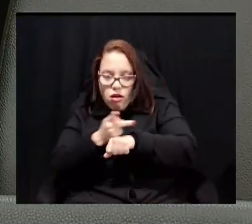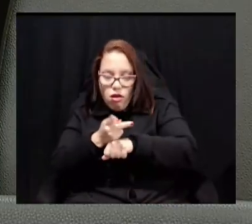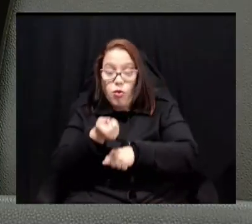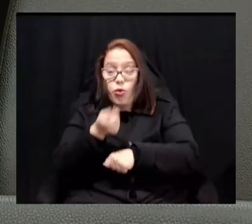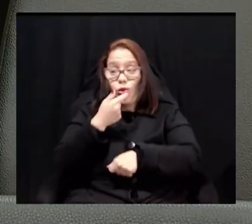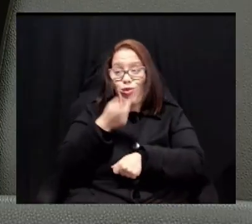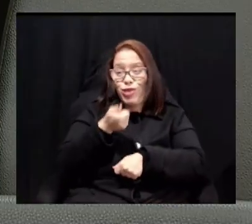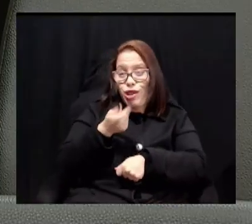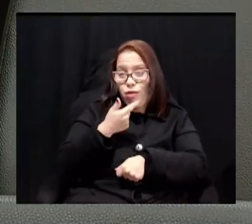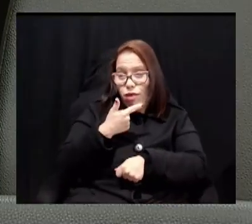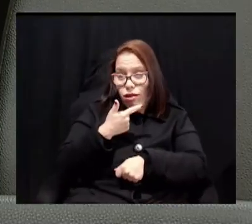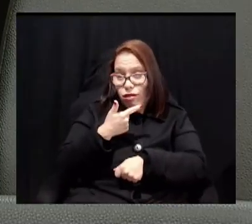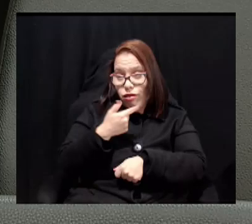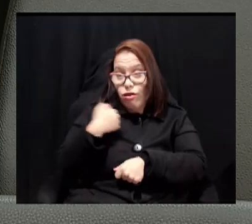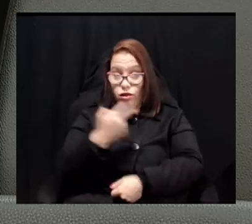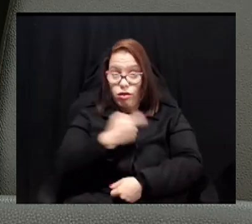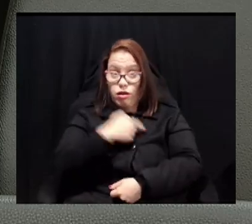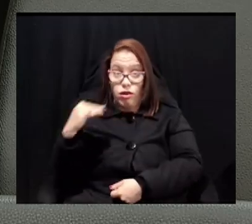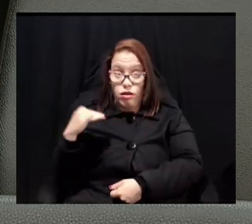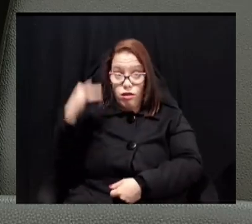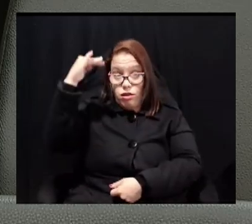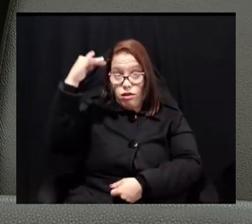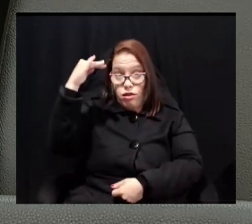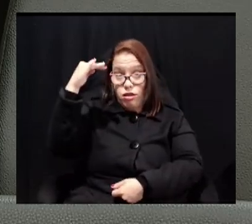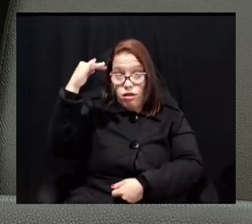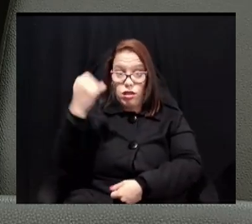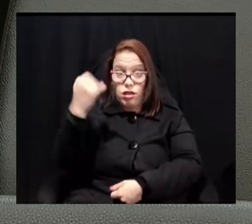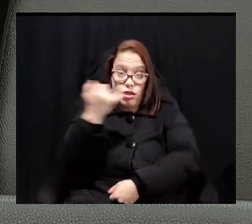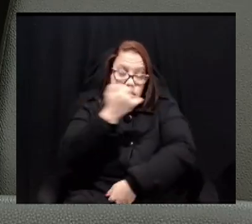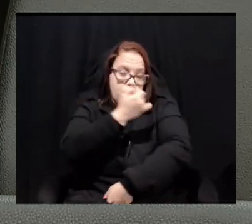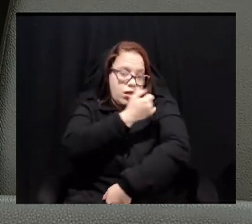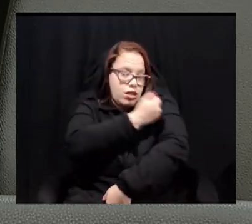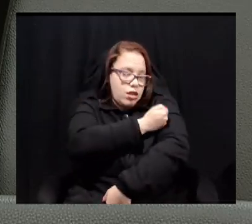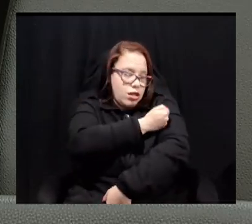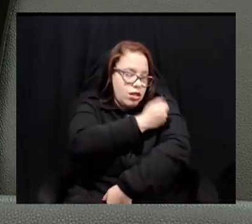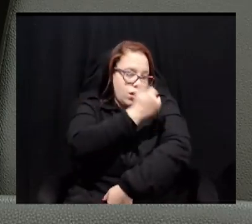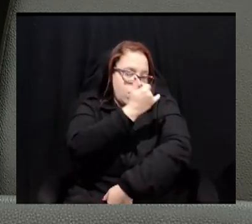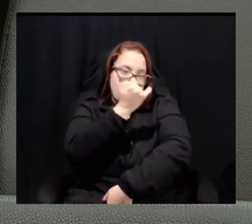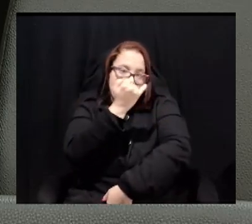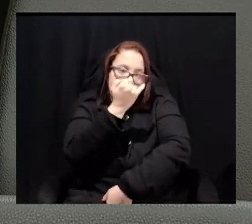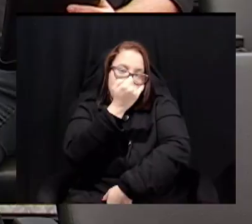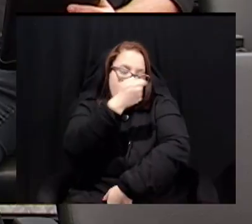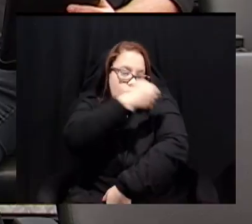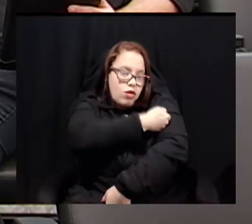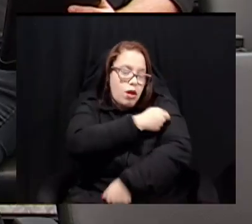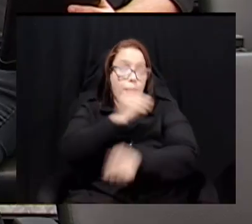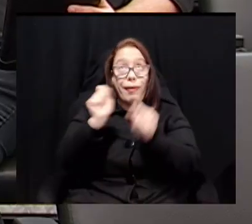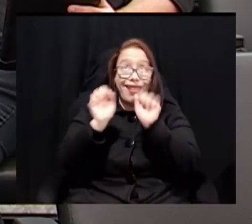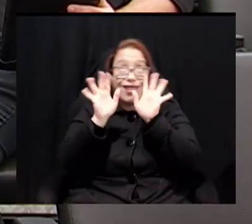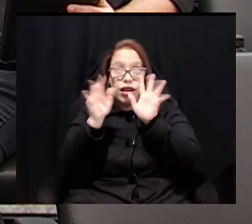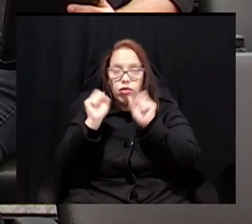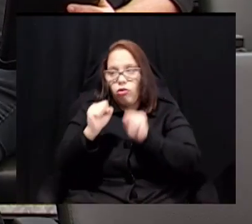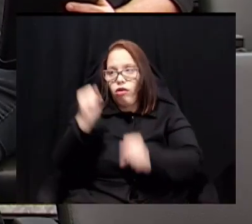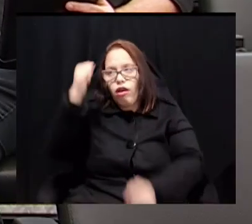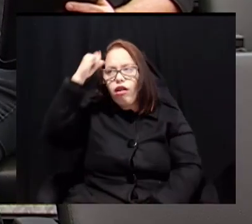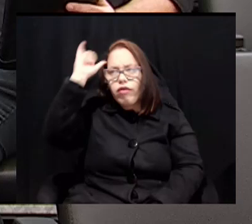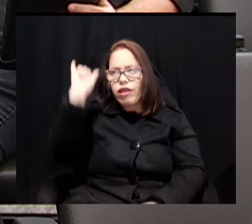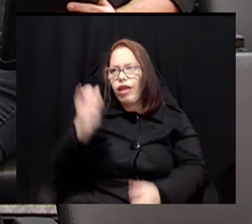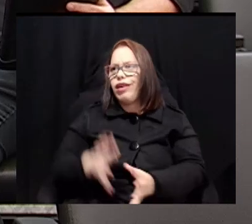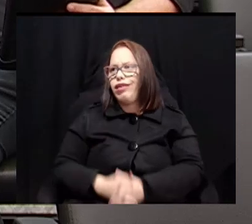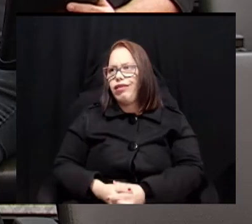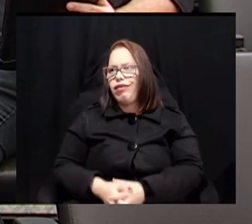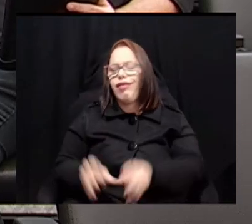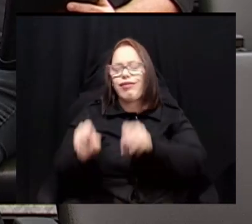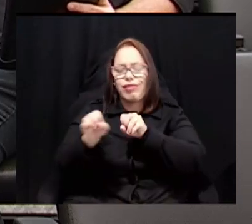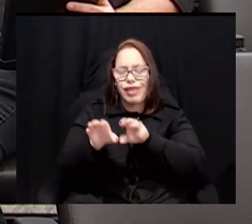Nós adultos estamos procurando as canetinhas milagrosas, né? E a gente pode evitar isso se a gente ensinar, se